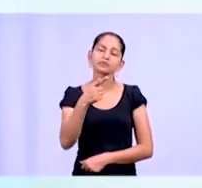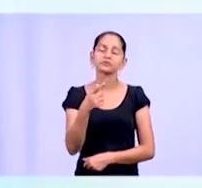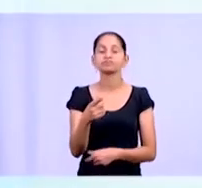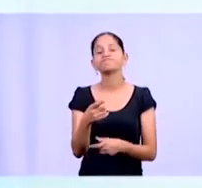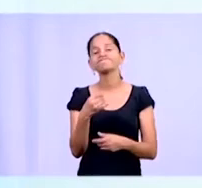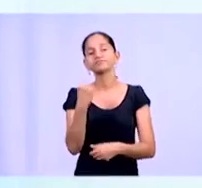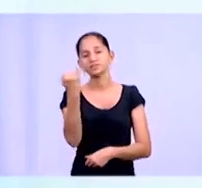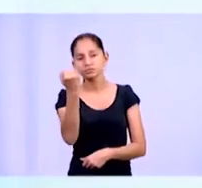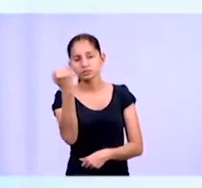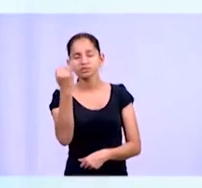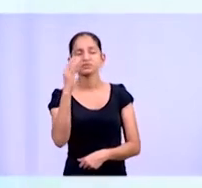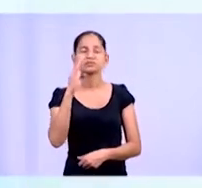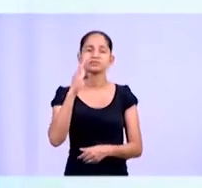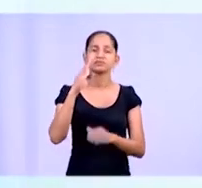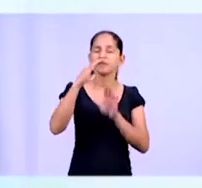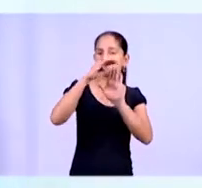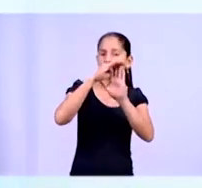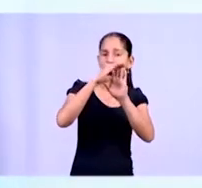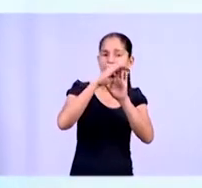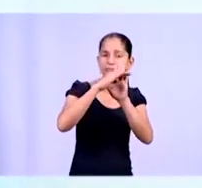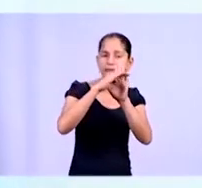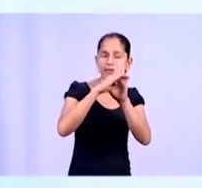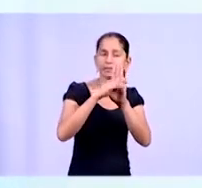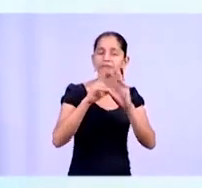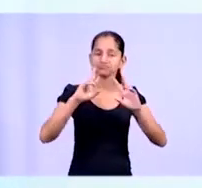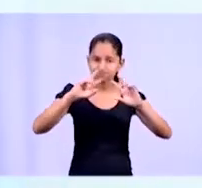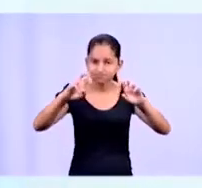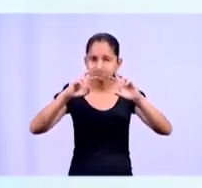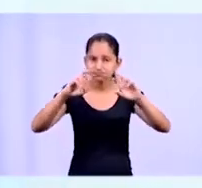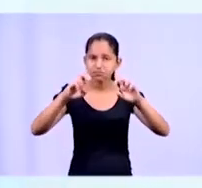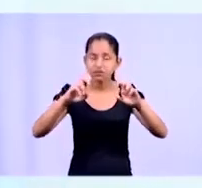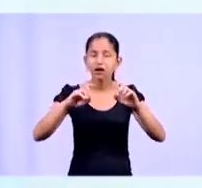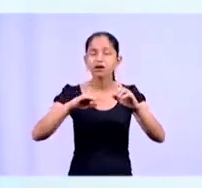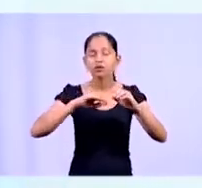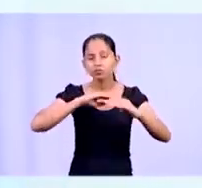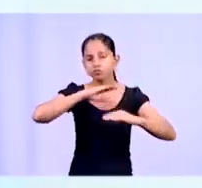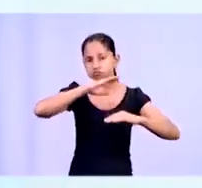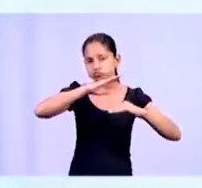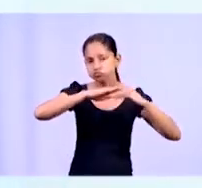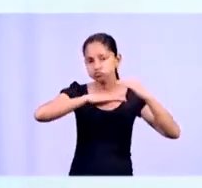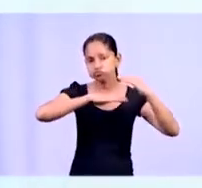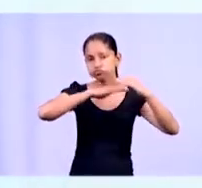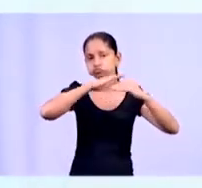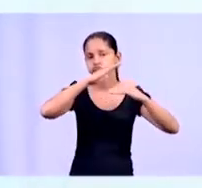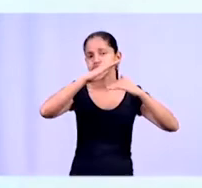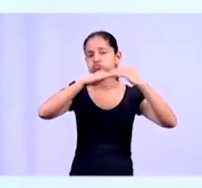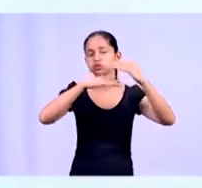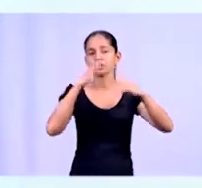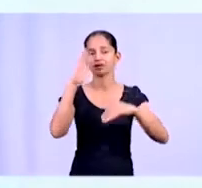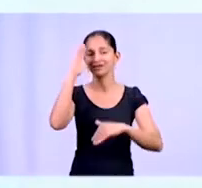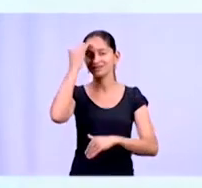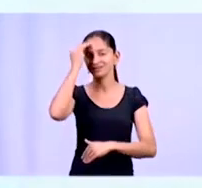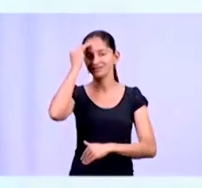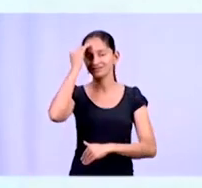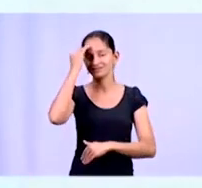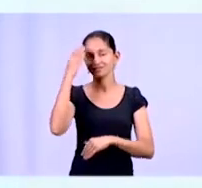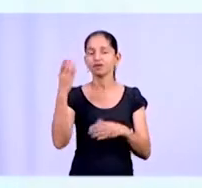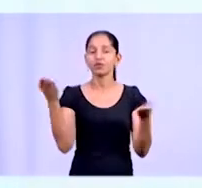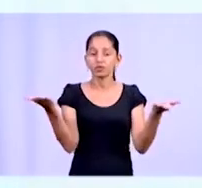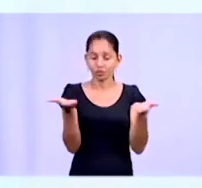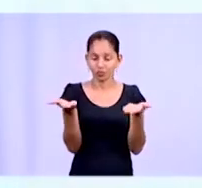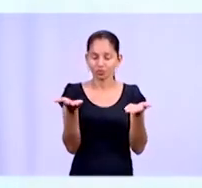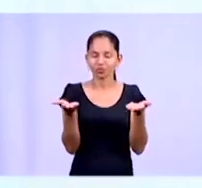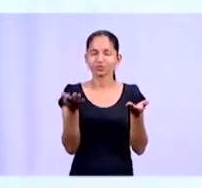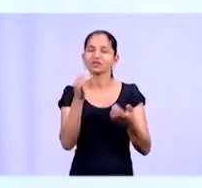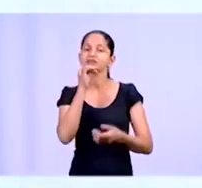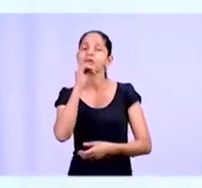os principais marcos da computação para vocês perceberem até onde a gente chegou, como é que a gente chegou aqui, né? O Altera 8800 foi